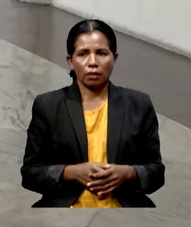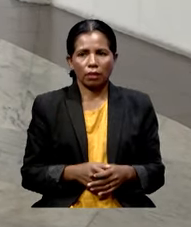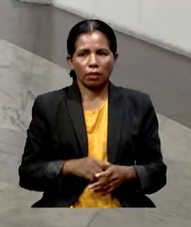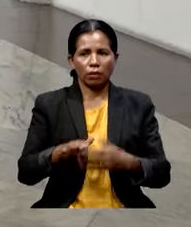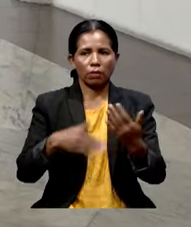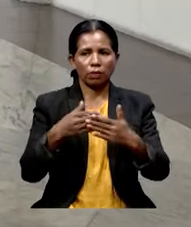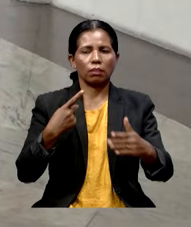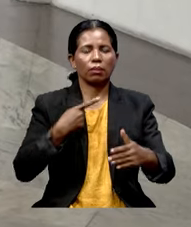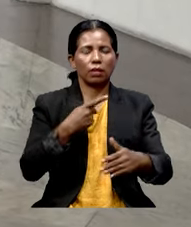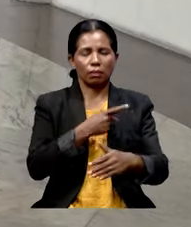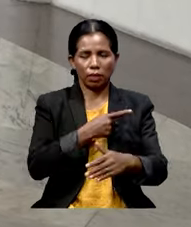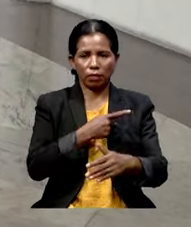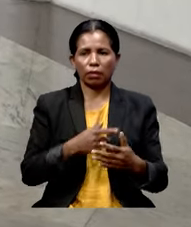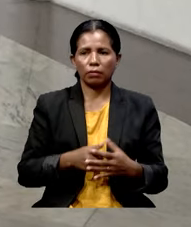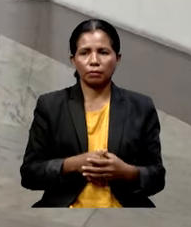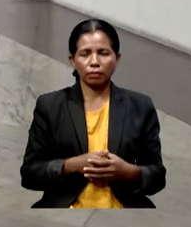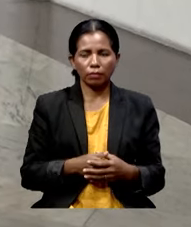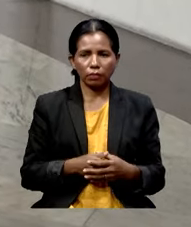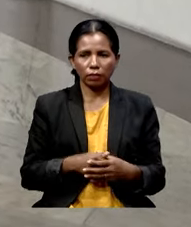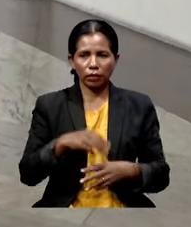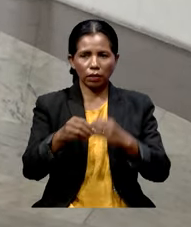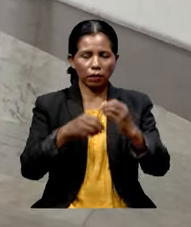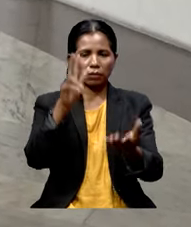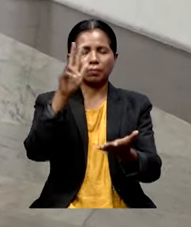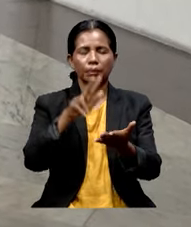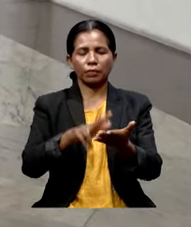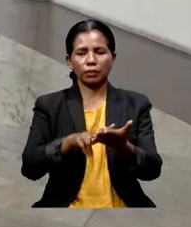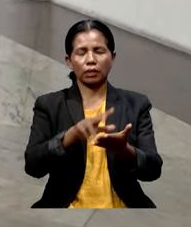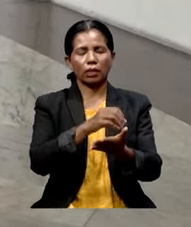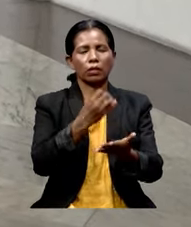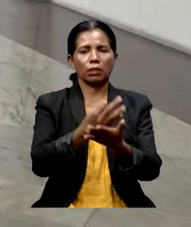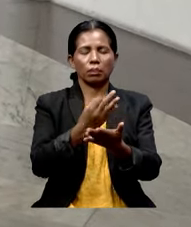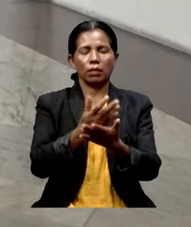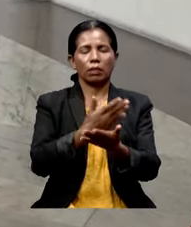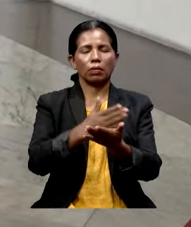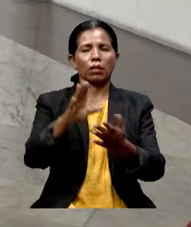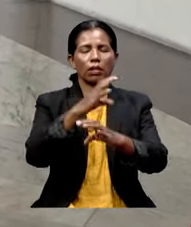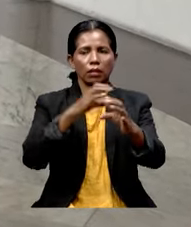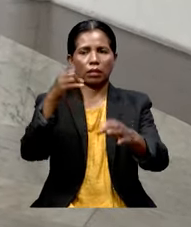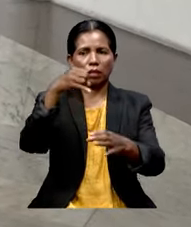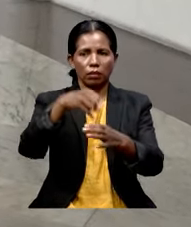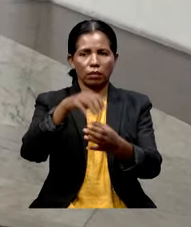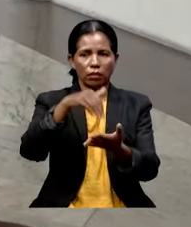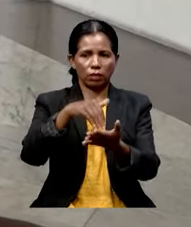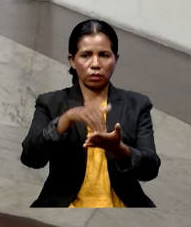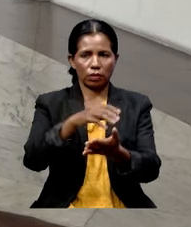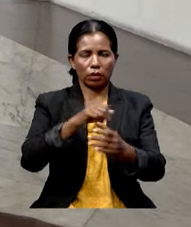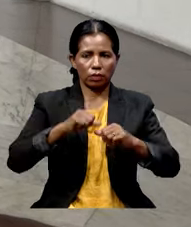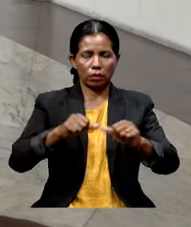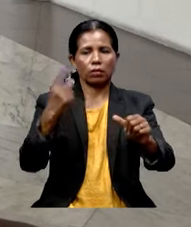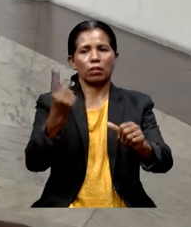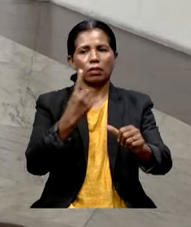Maioria parlamento, significa que aprova o assambato só sacareta, inclui estudos comparativos lá na FAT.